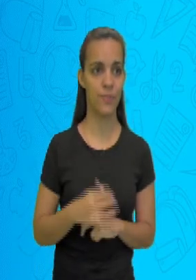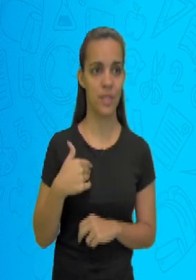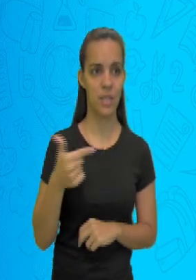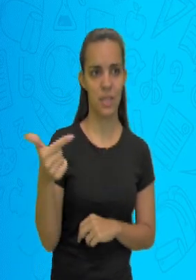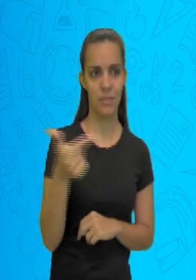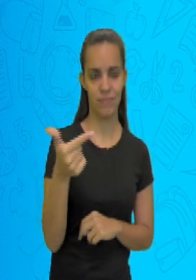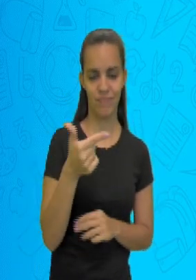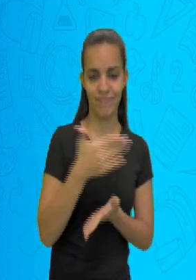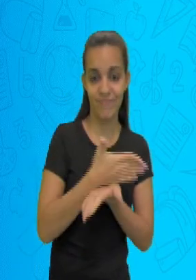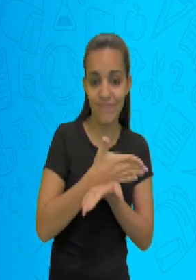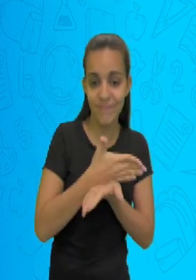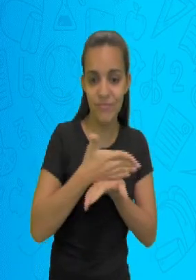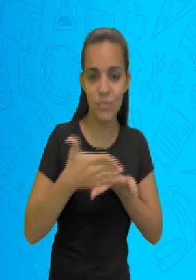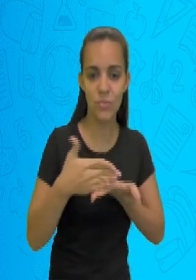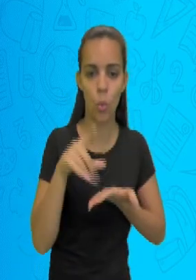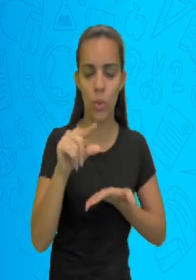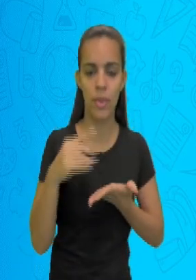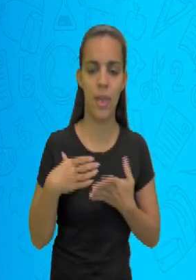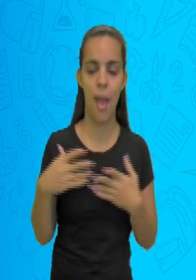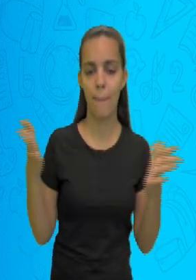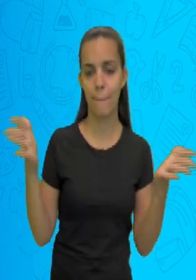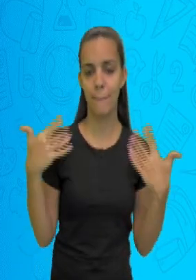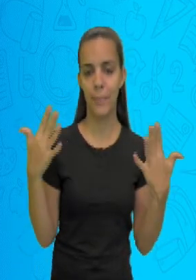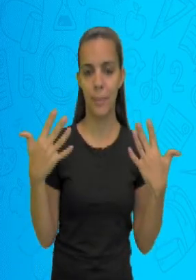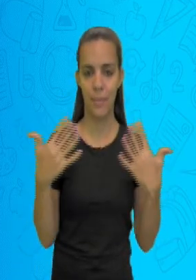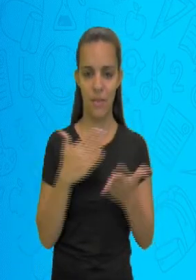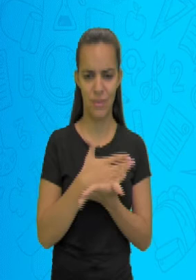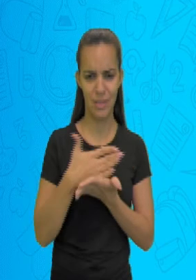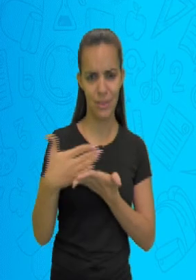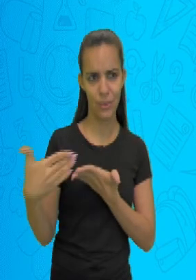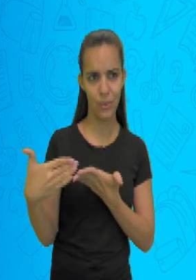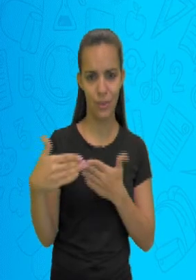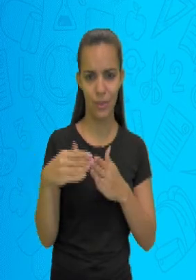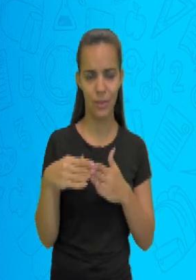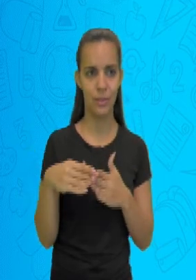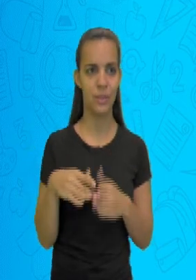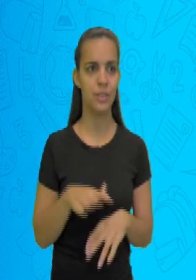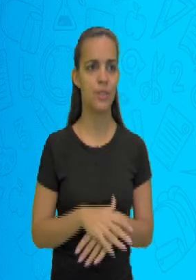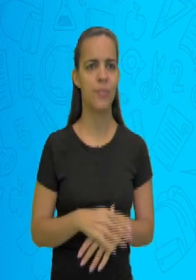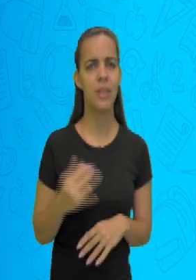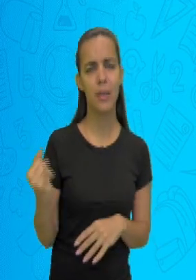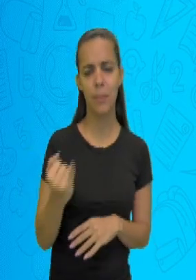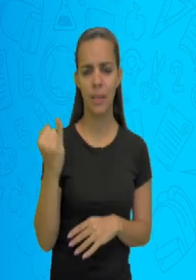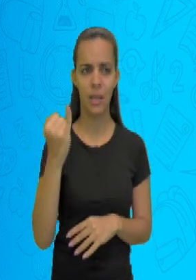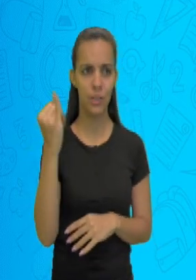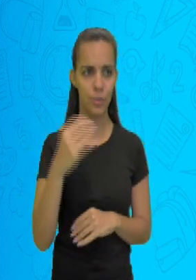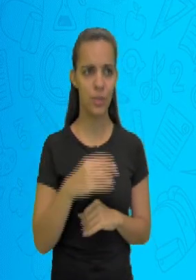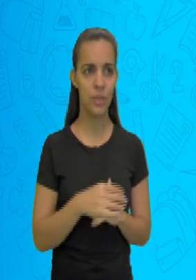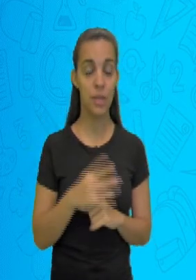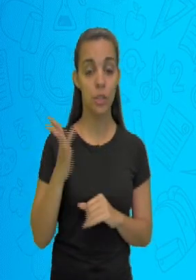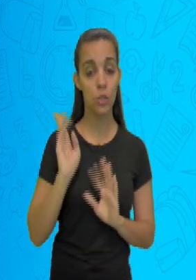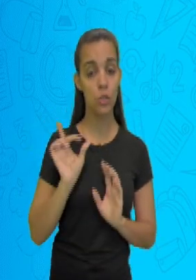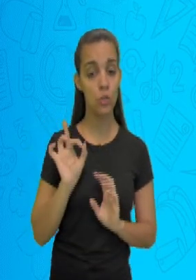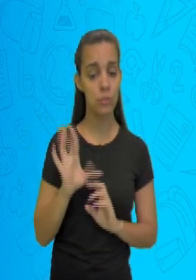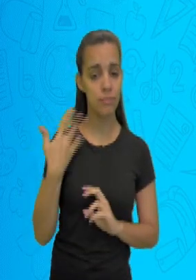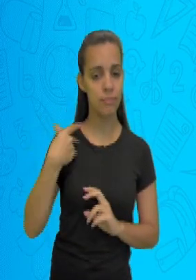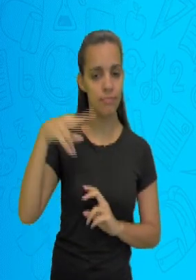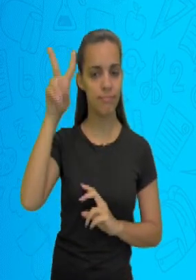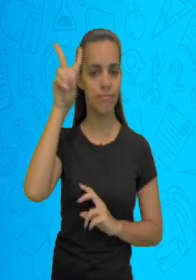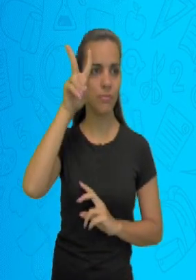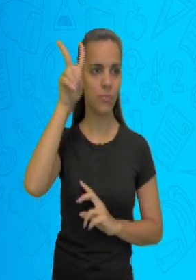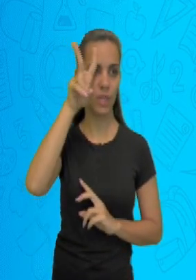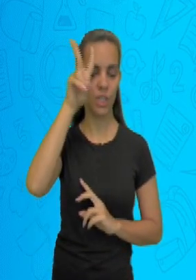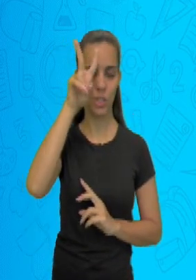da primavera. Então, ele quis ressaltar para a gente aqui que é uma data importante, só para a gente lembrar que está iniciando